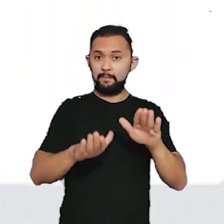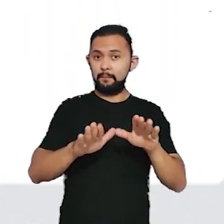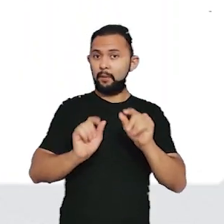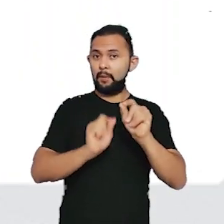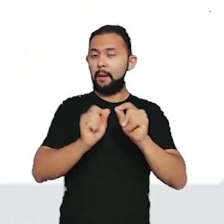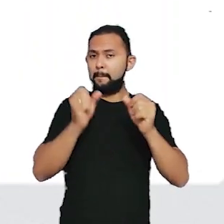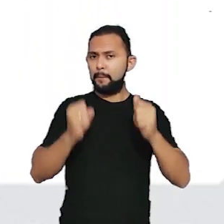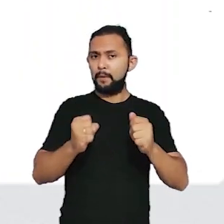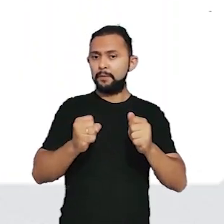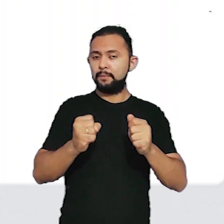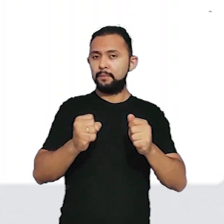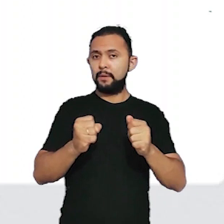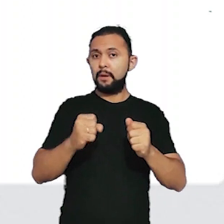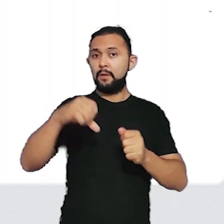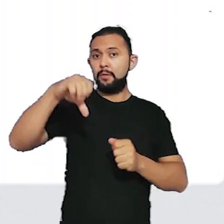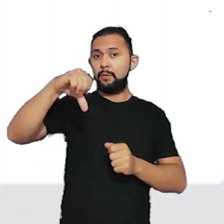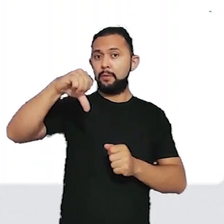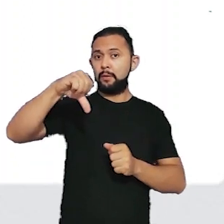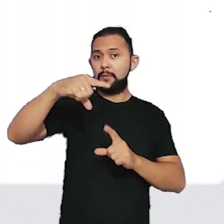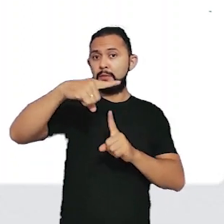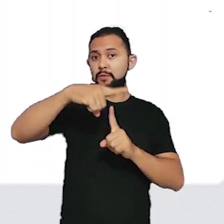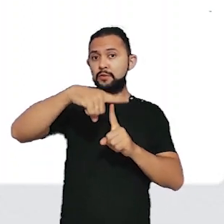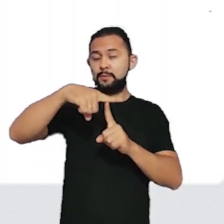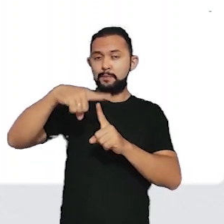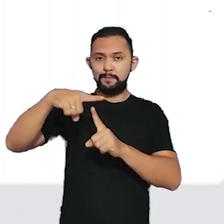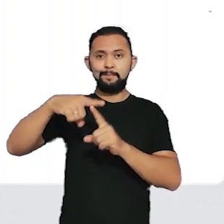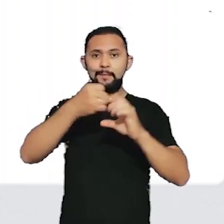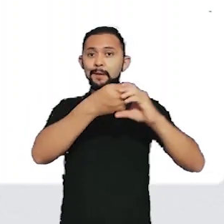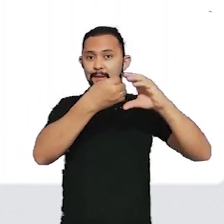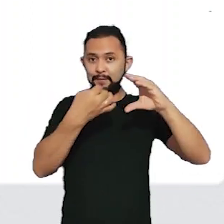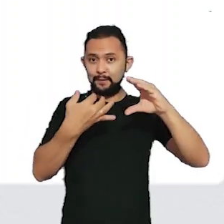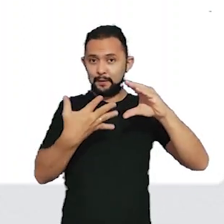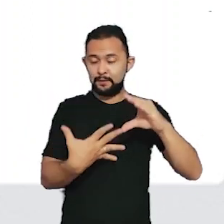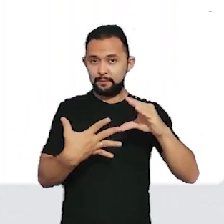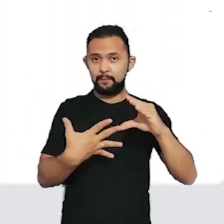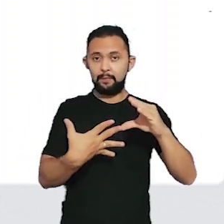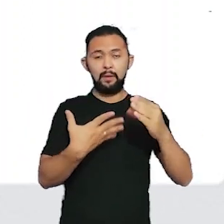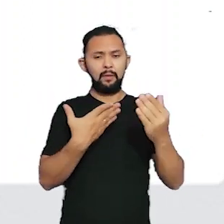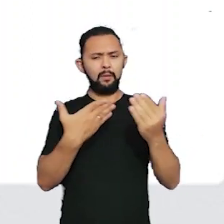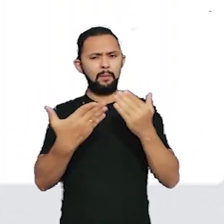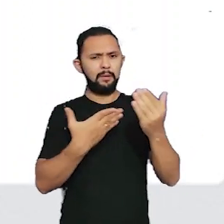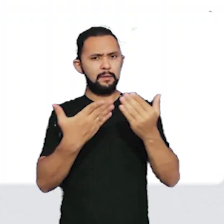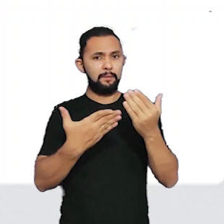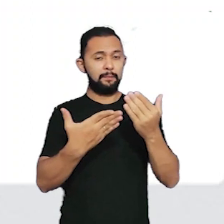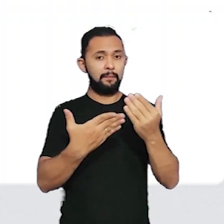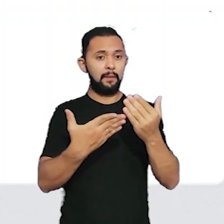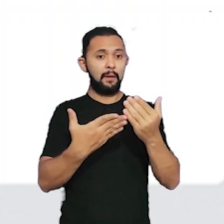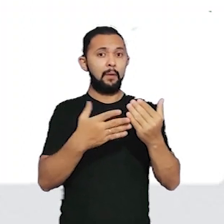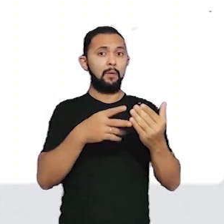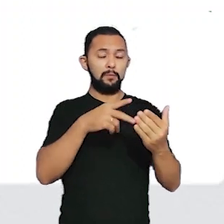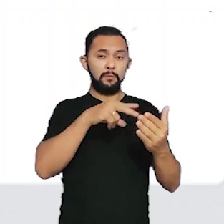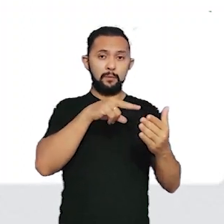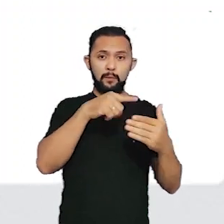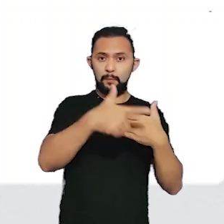ser classificadas em 9 tipos, tá? Em causa, em comparação, em uma concessão, em uma